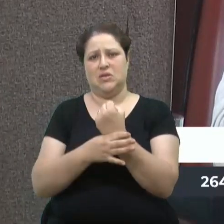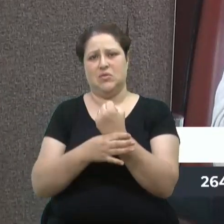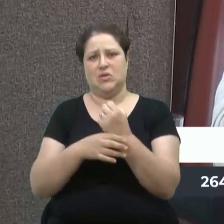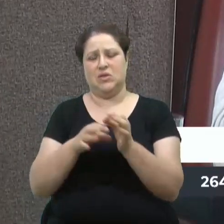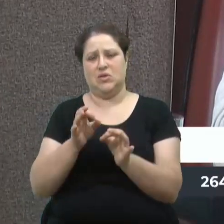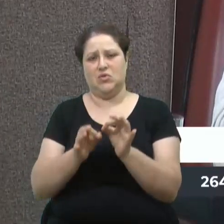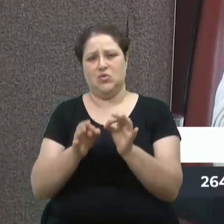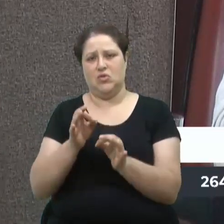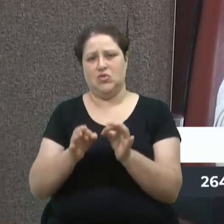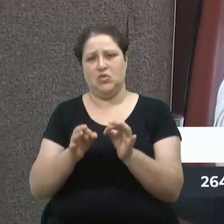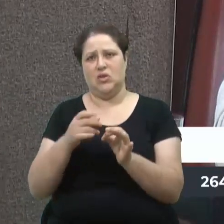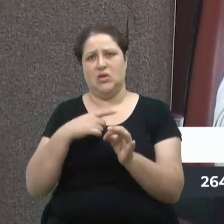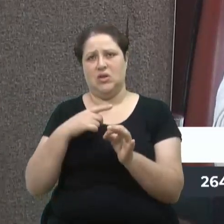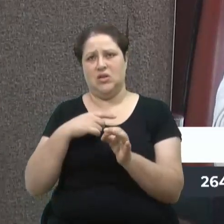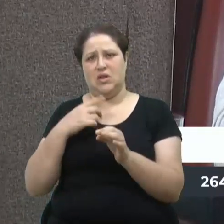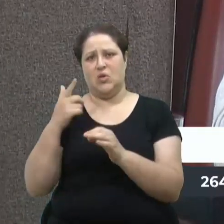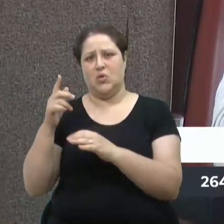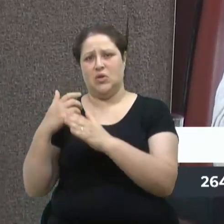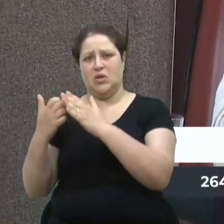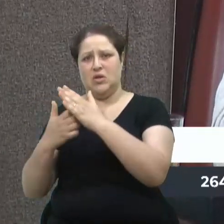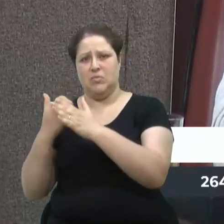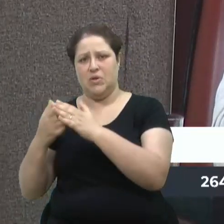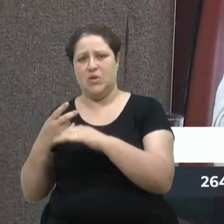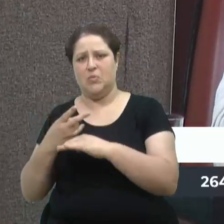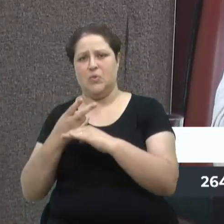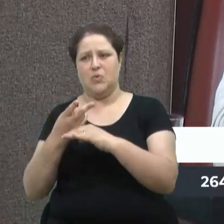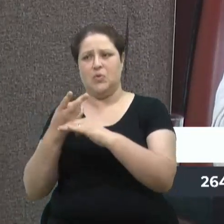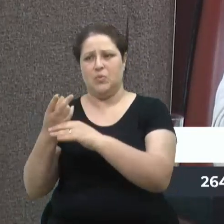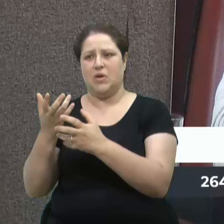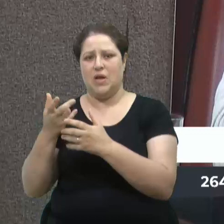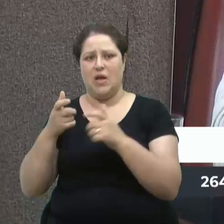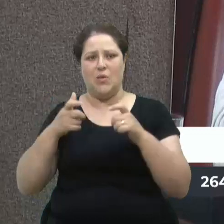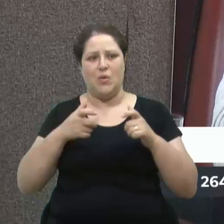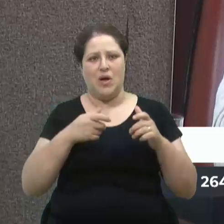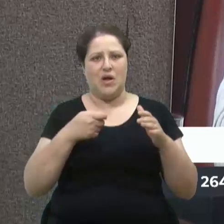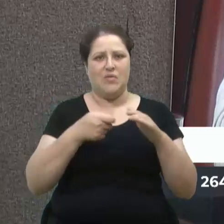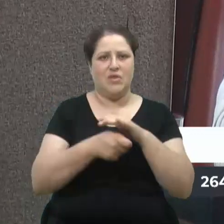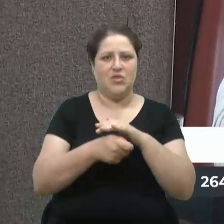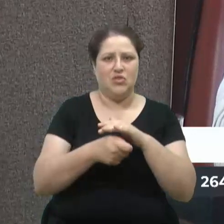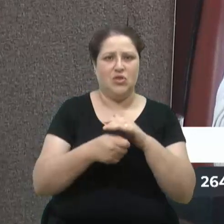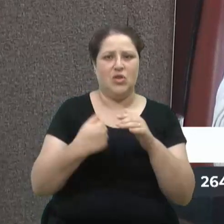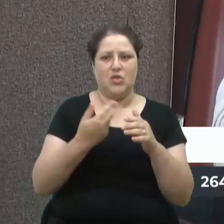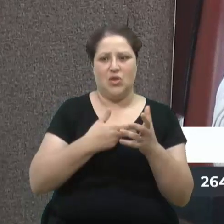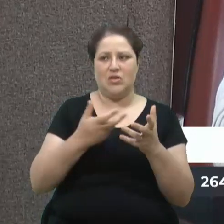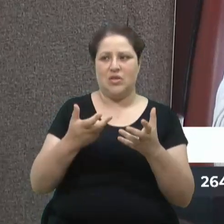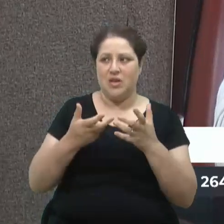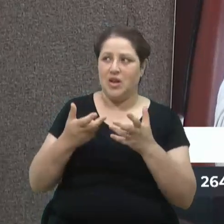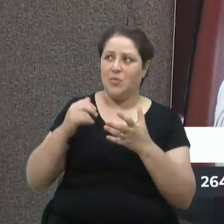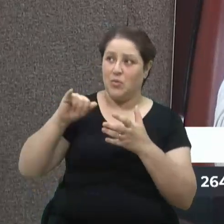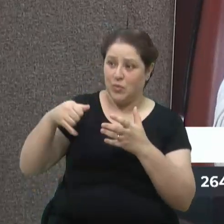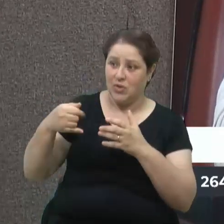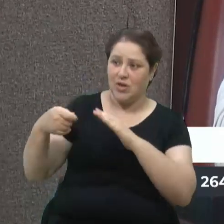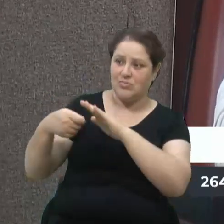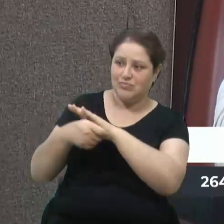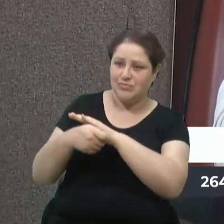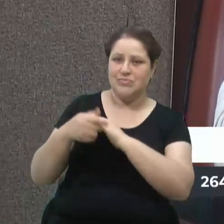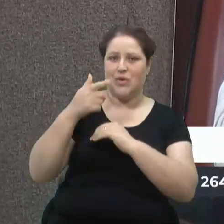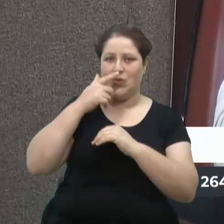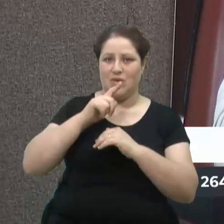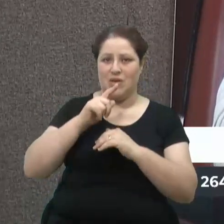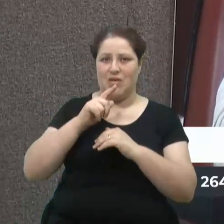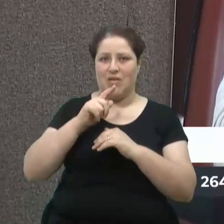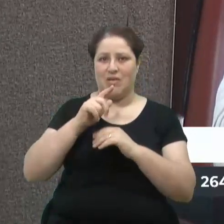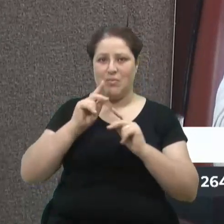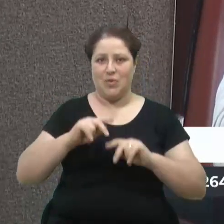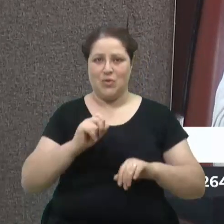país. Eles estão vagando pelo mundo. E a gente quer essa oportunidade para crescer junto aqui. Vai gerar emprego, vai gerar